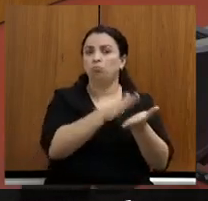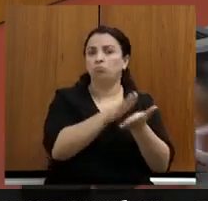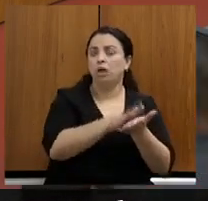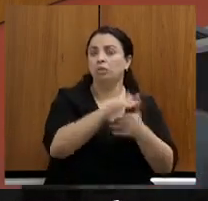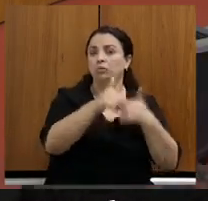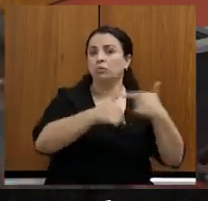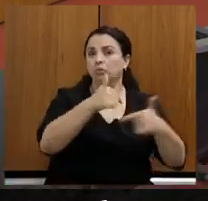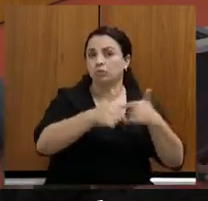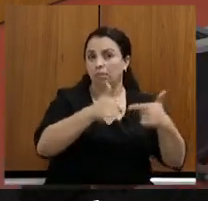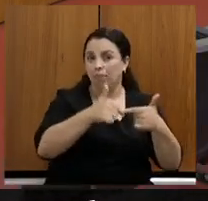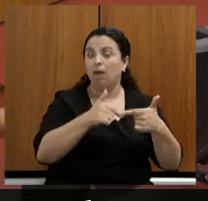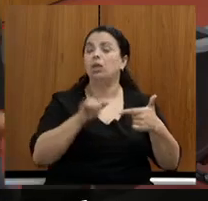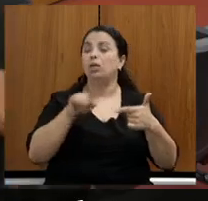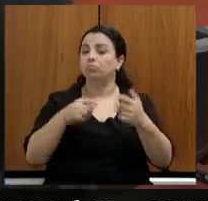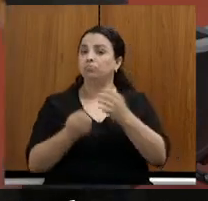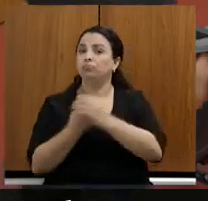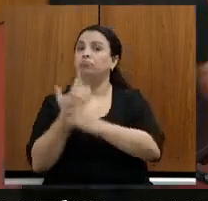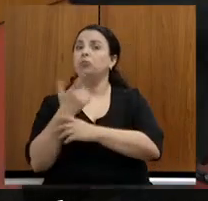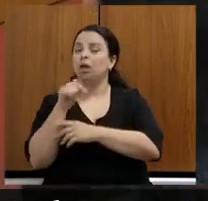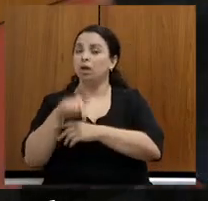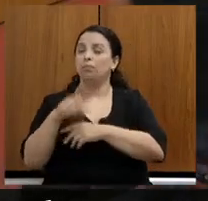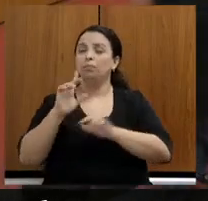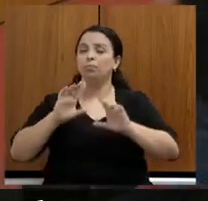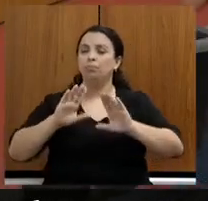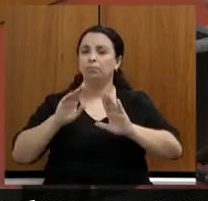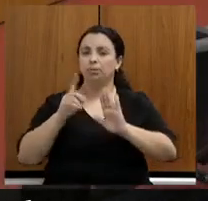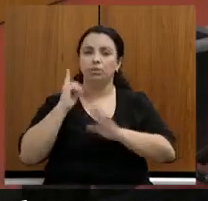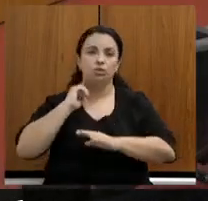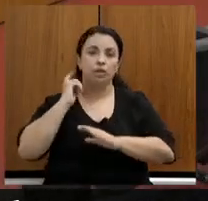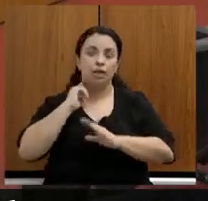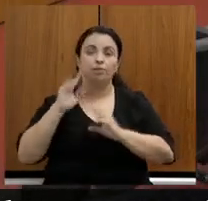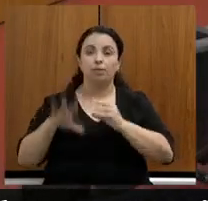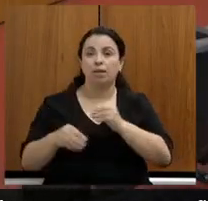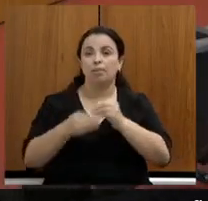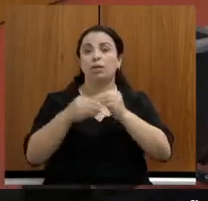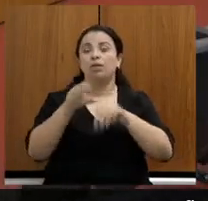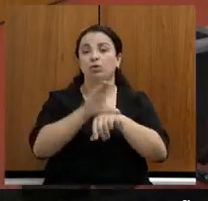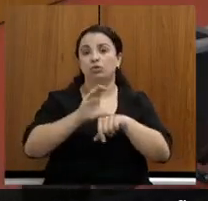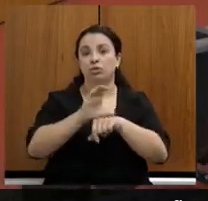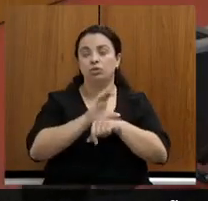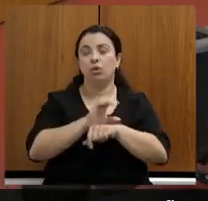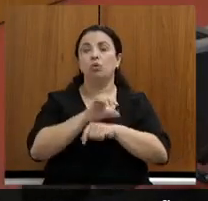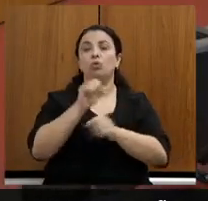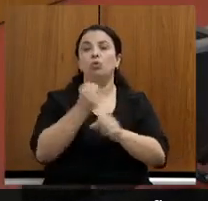pela Emenda à Constituição do Estado, número 99, de 2019.